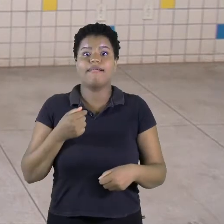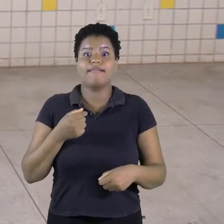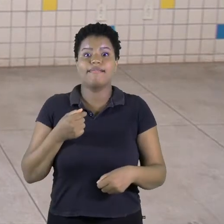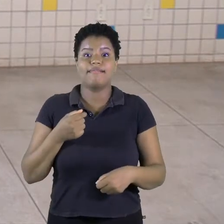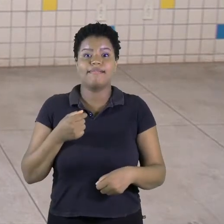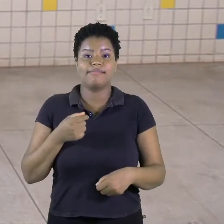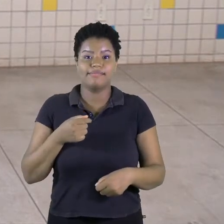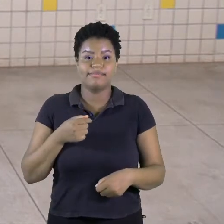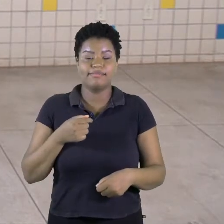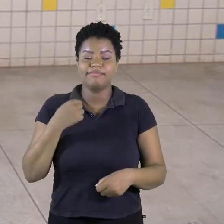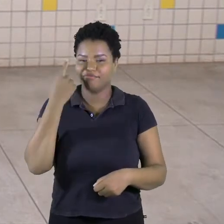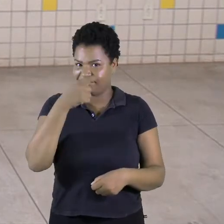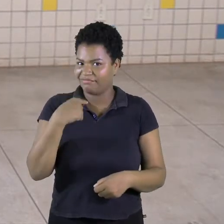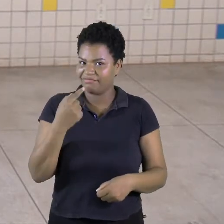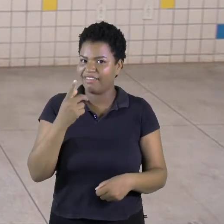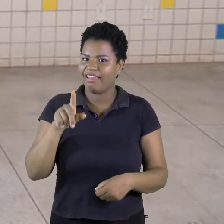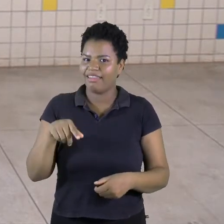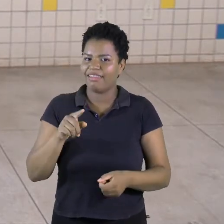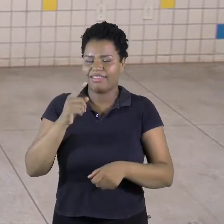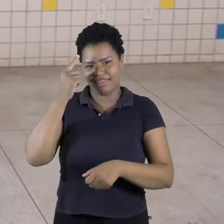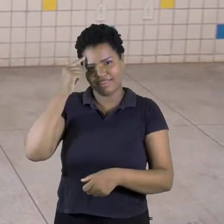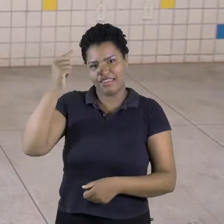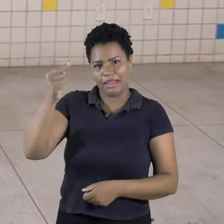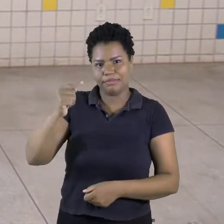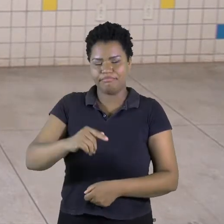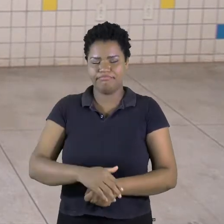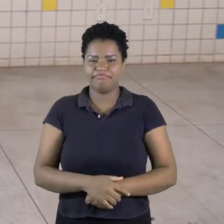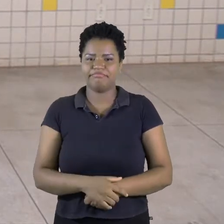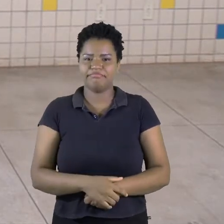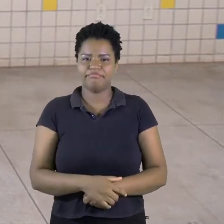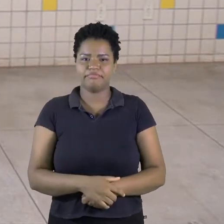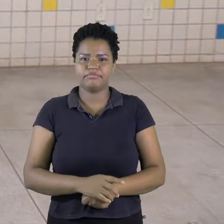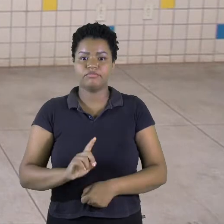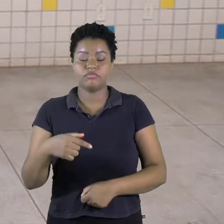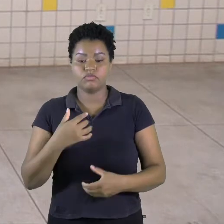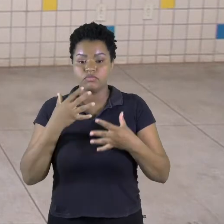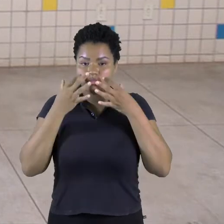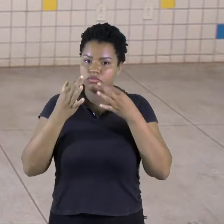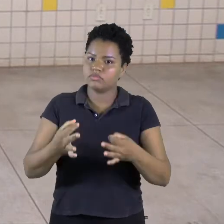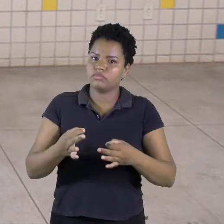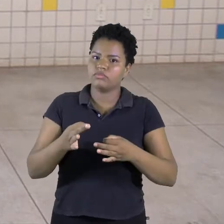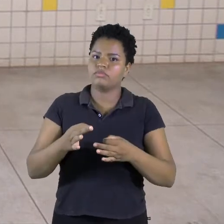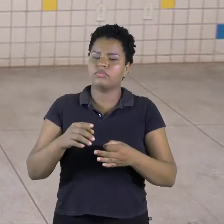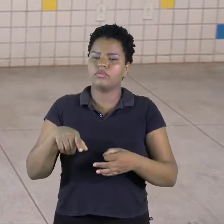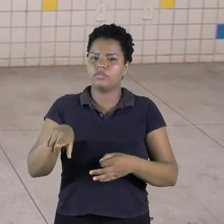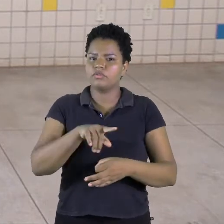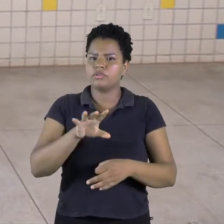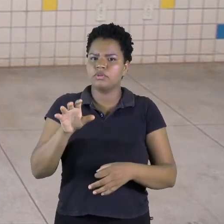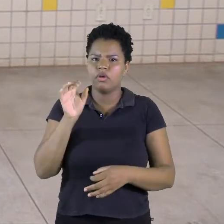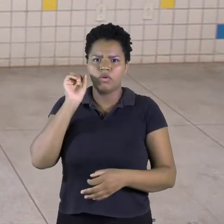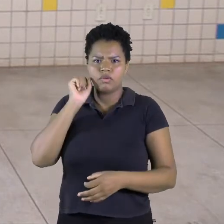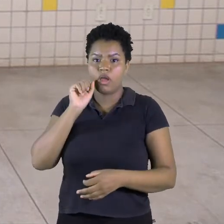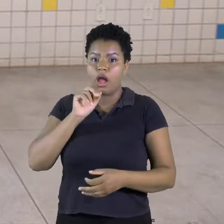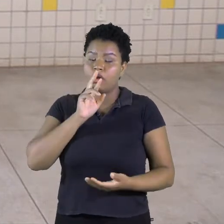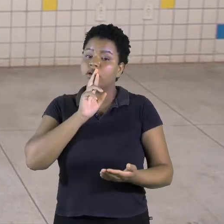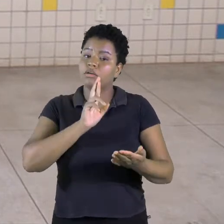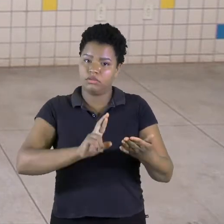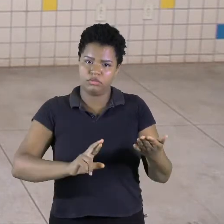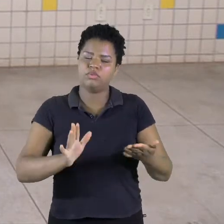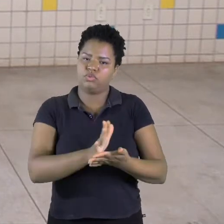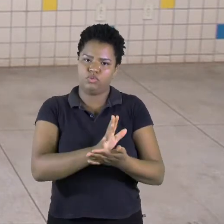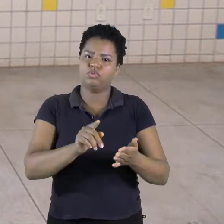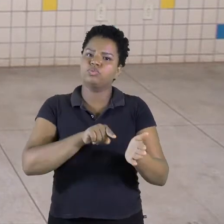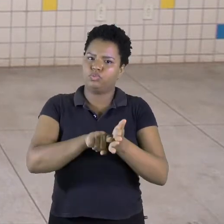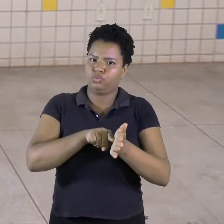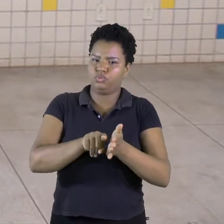certo? E aí ela tem a ideia. Então nós vamos prestar atenção, já que vocês ouviram, nós vamos responder algumas